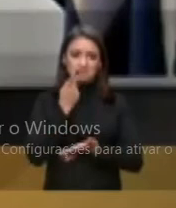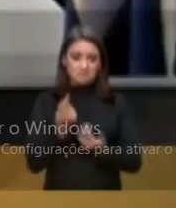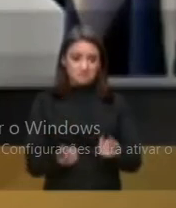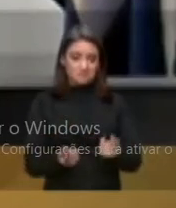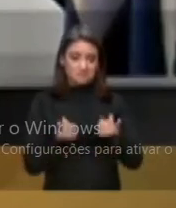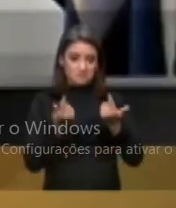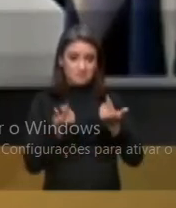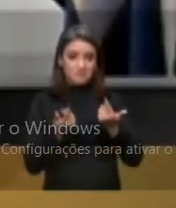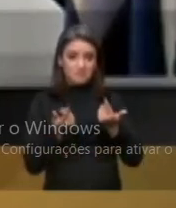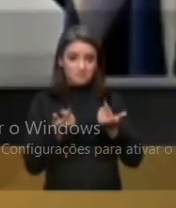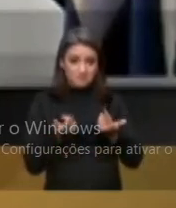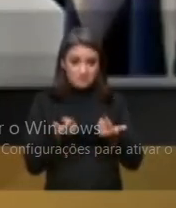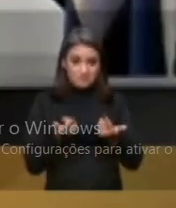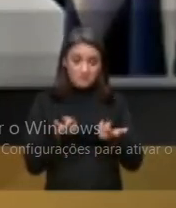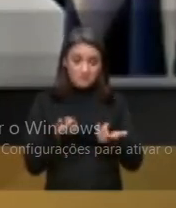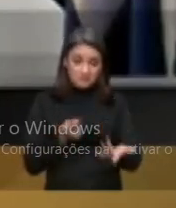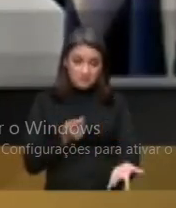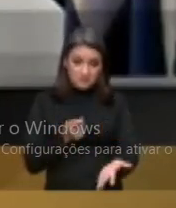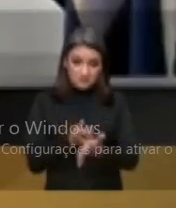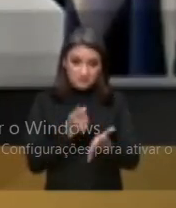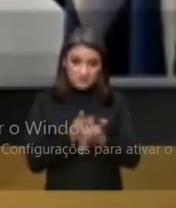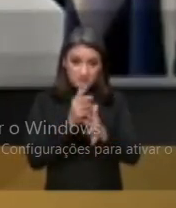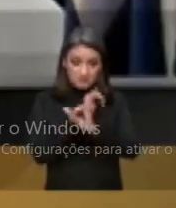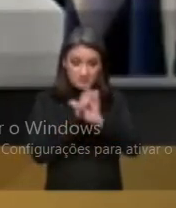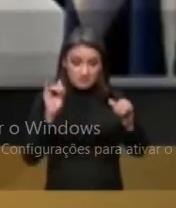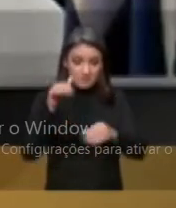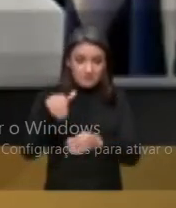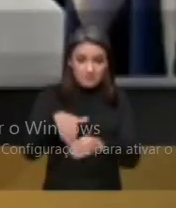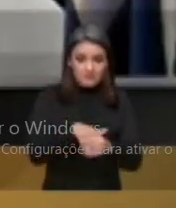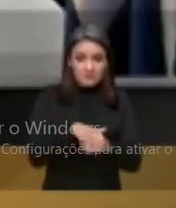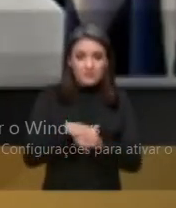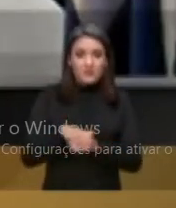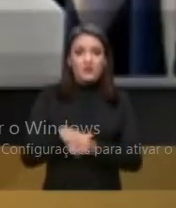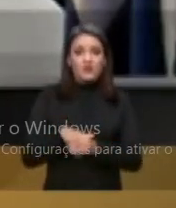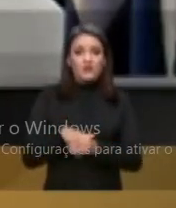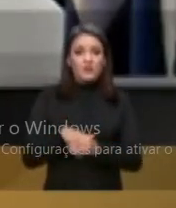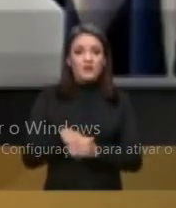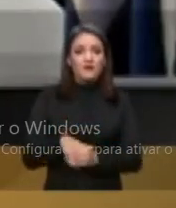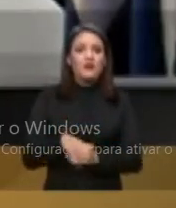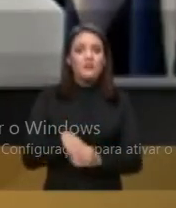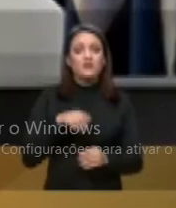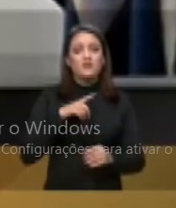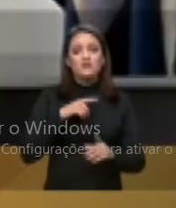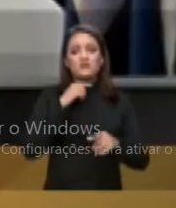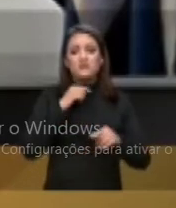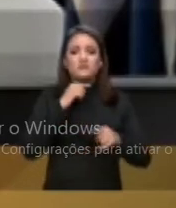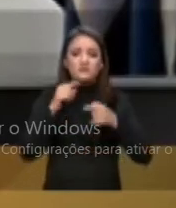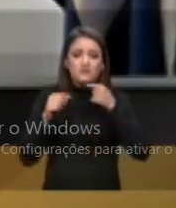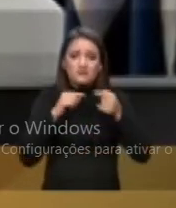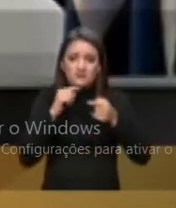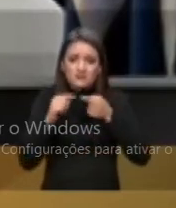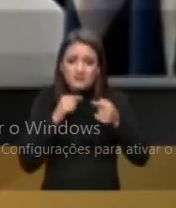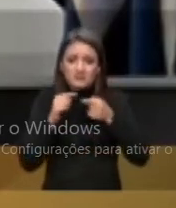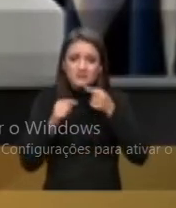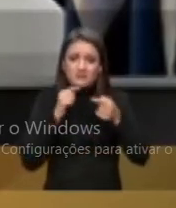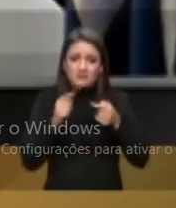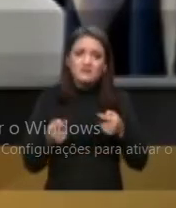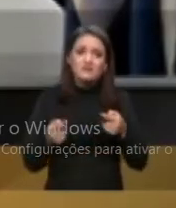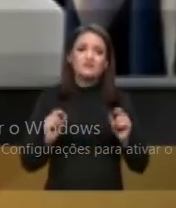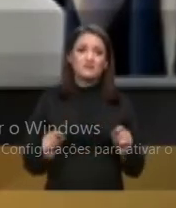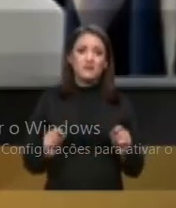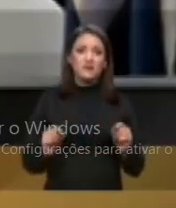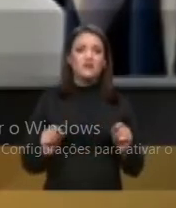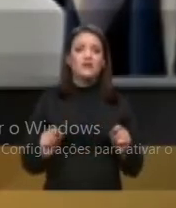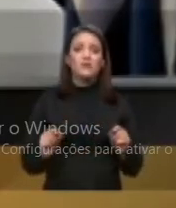muitos ponderem que o valor estabelecido para o financiamento de campanhas eleitorais revela-se questionável e até